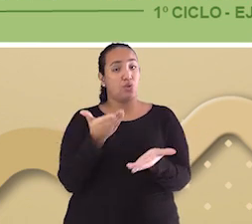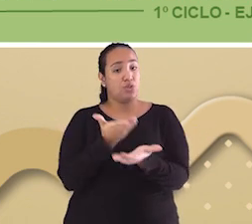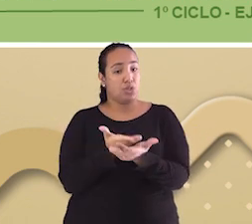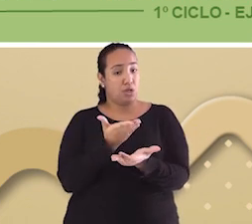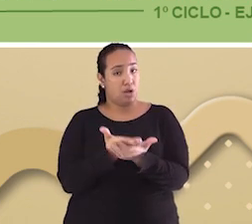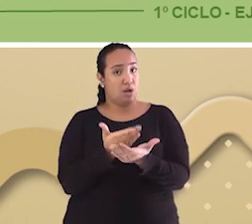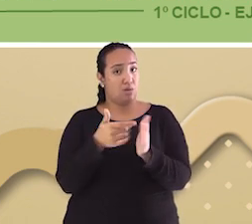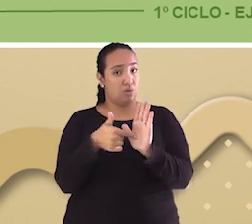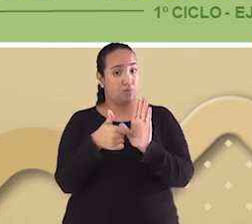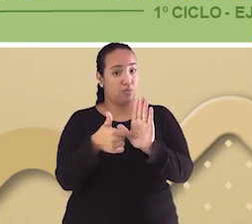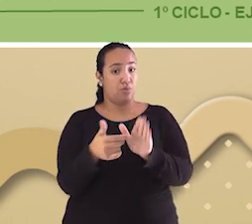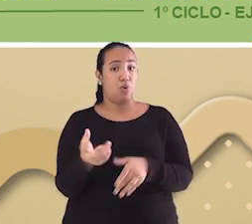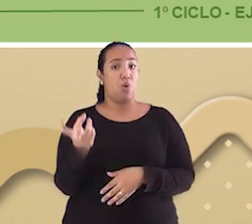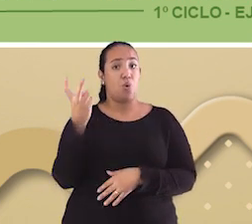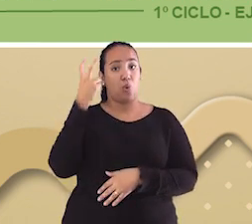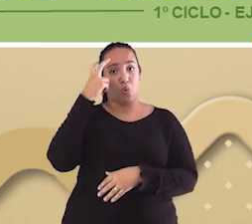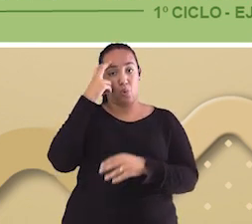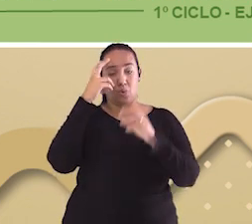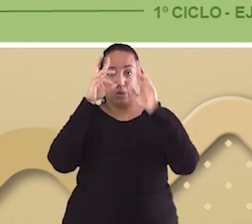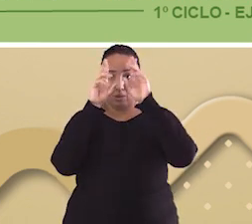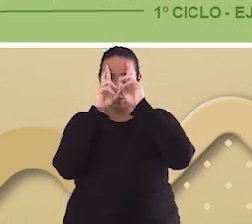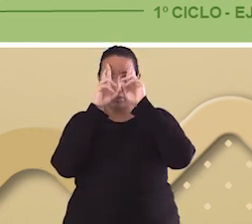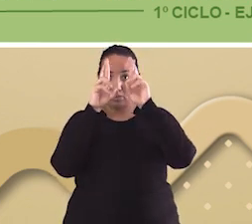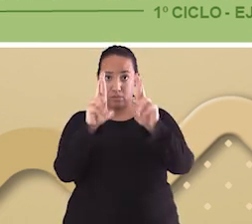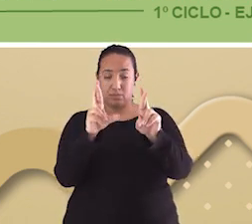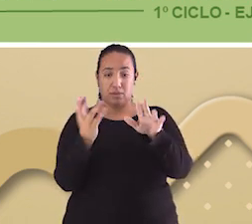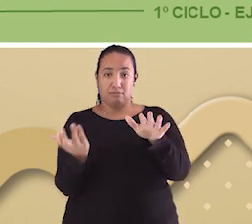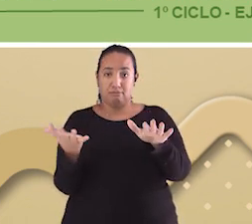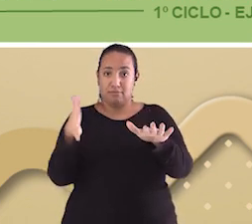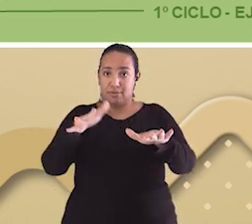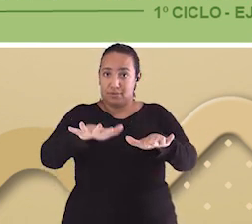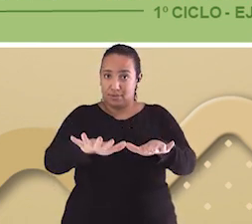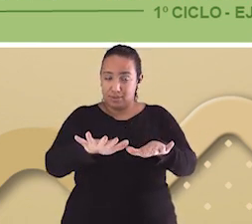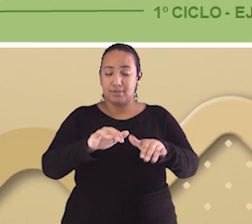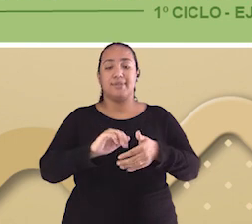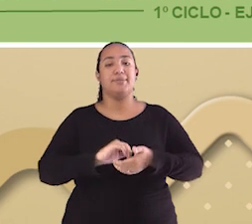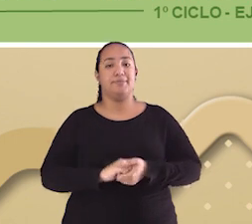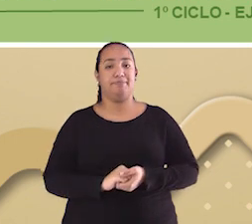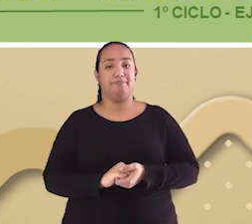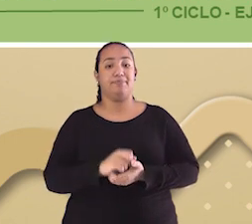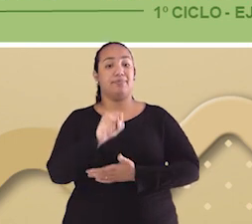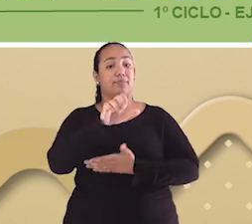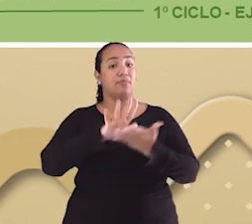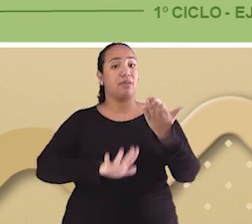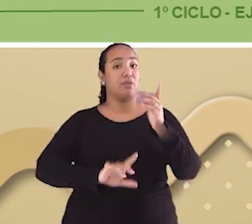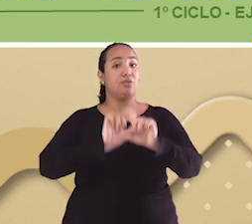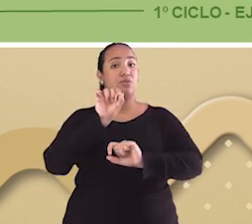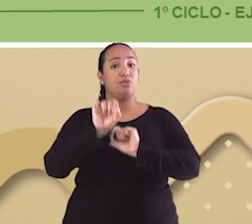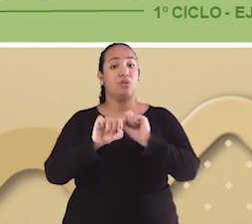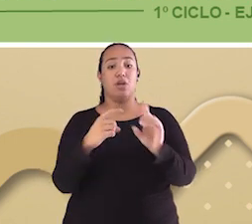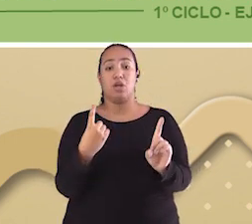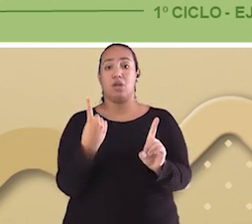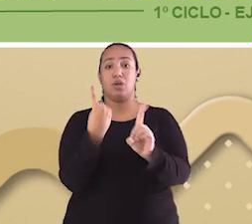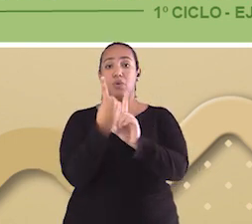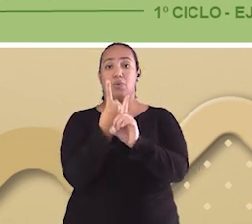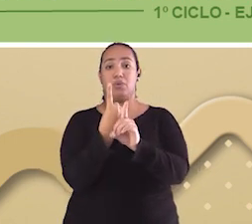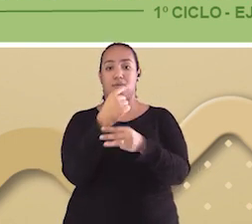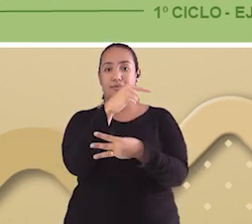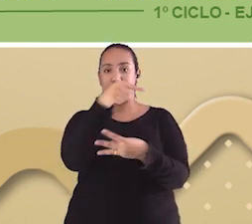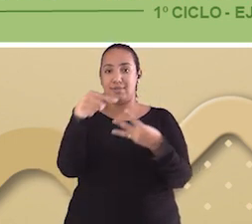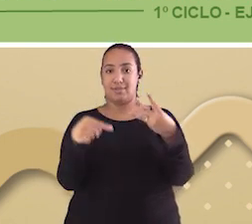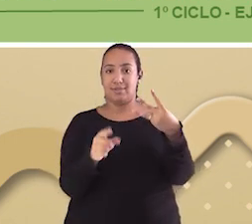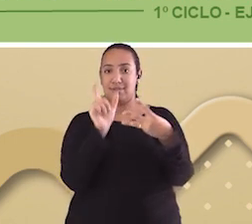aula de hoje. Culturas, respeito e inclusão. Sua tarefa será encontrar